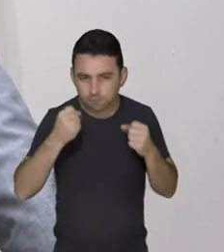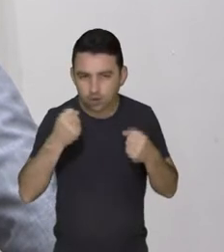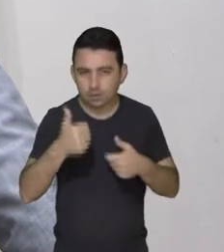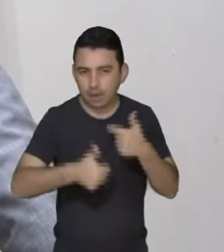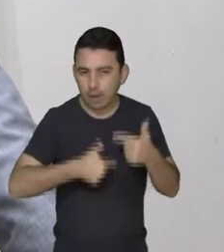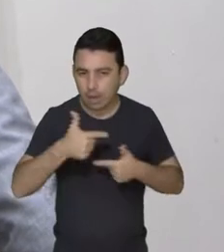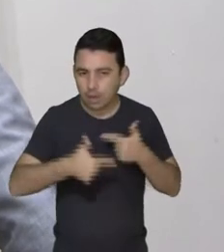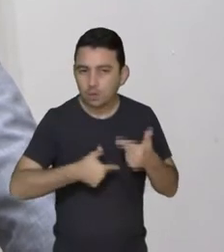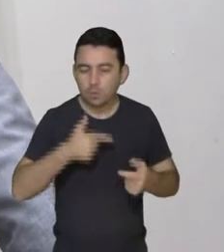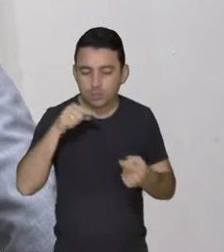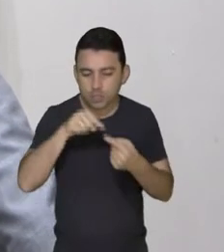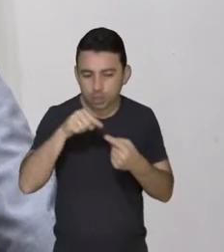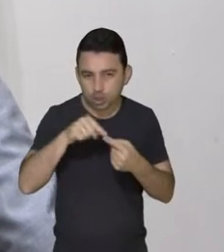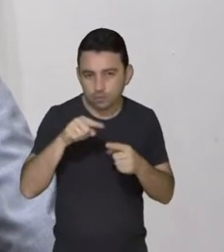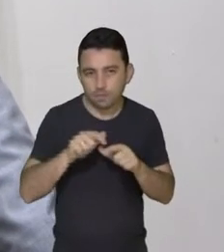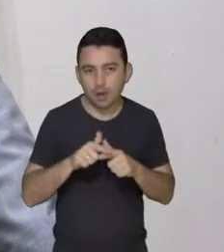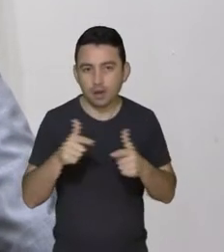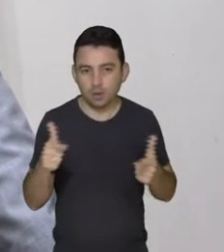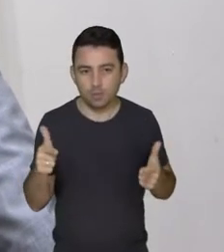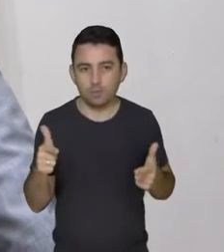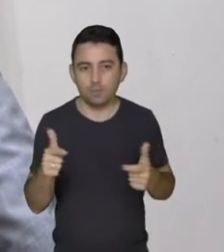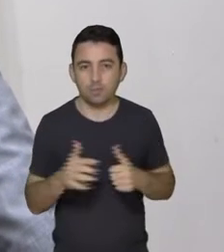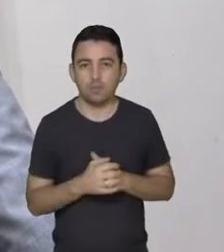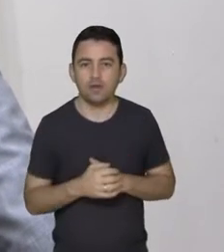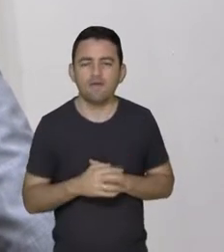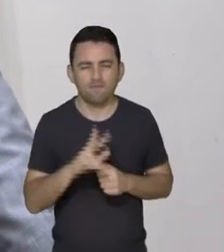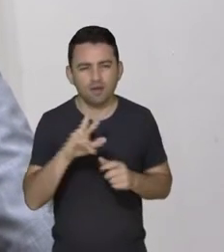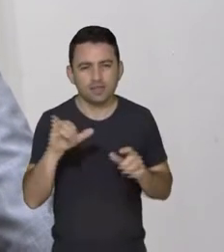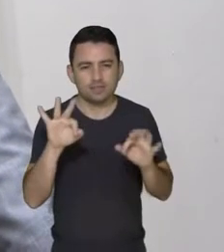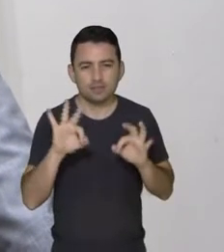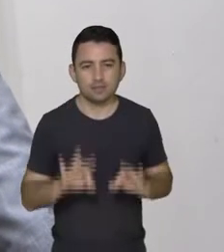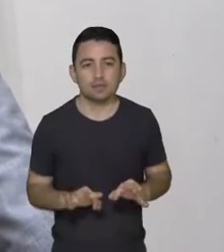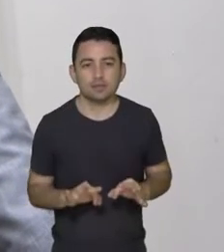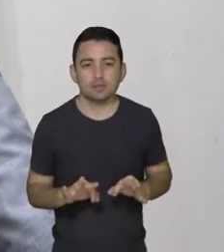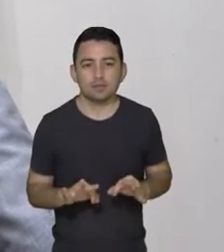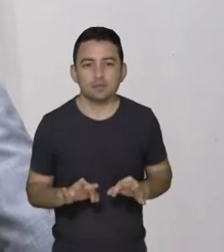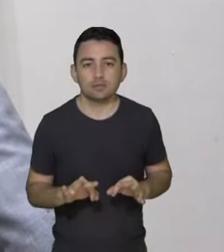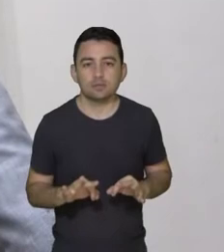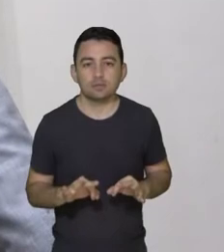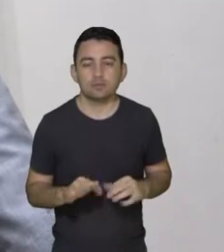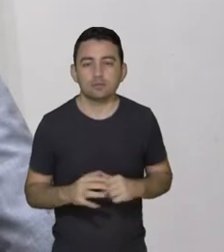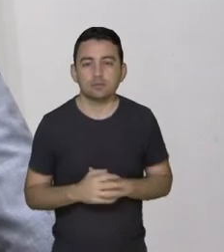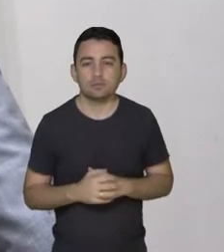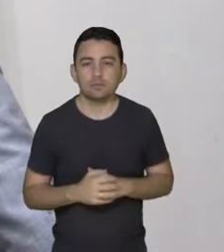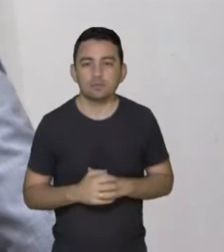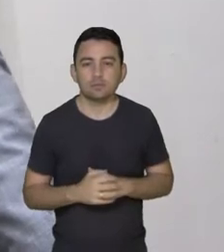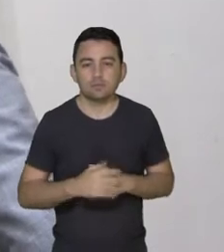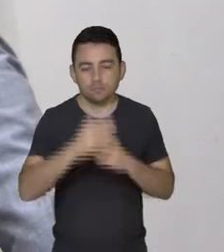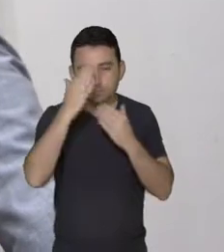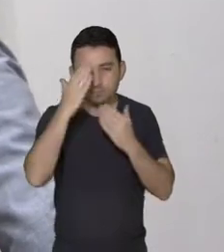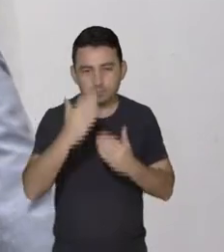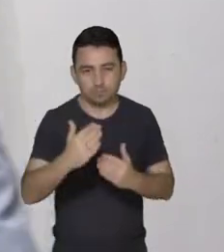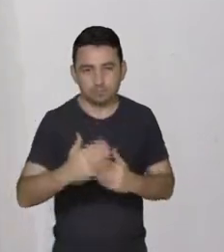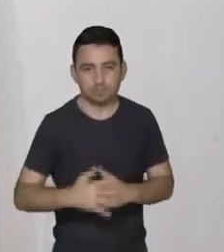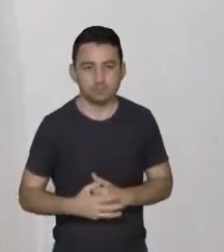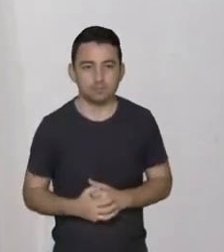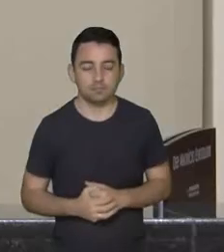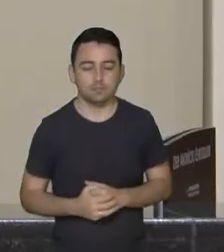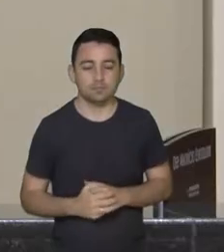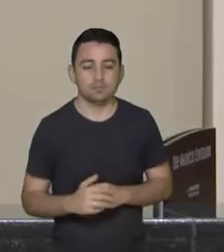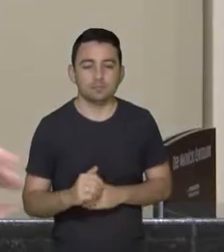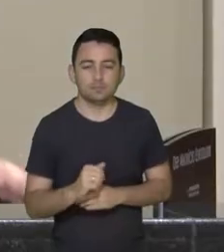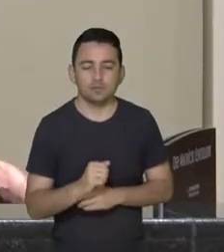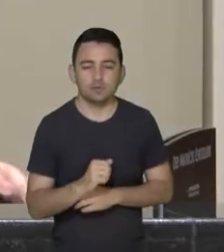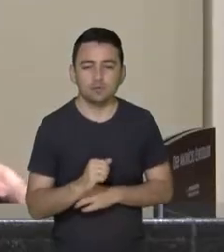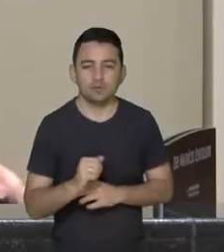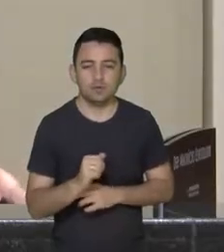e vai ser atingido para honra e glória do nosso senhor Jesus Cristo obrigado Deputado